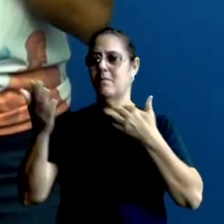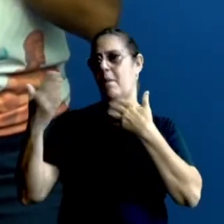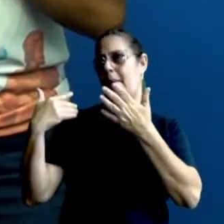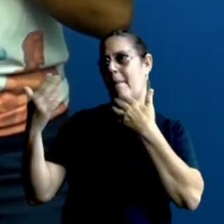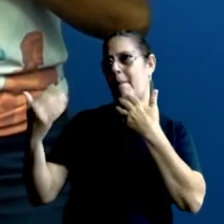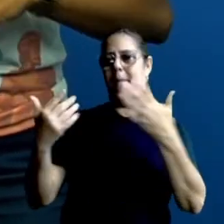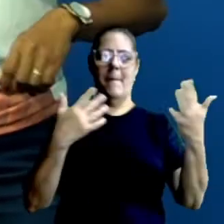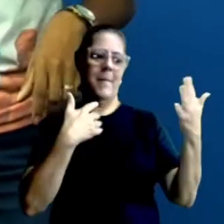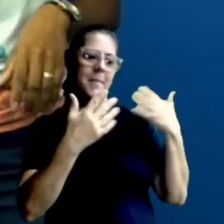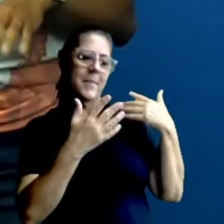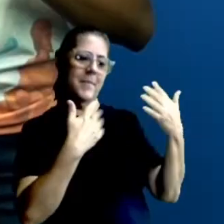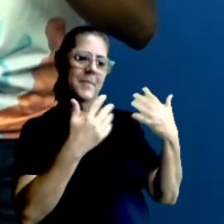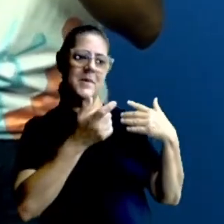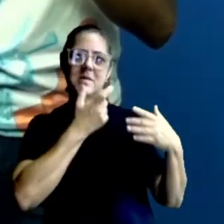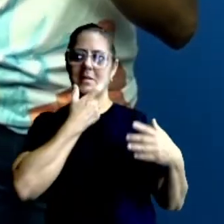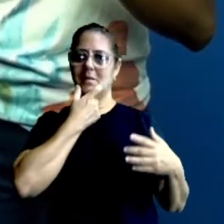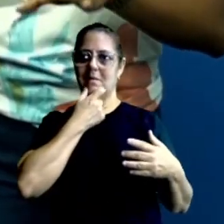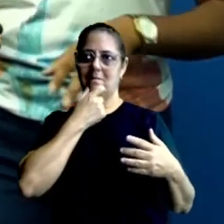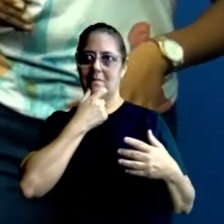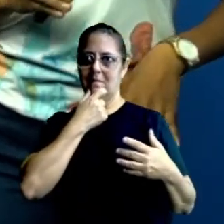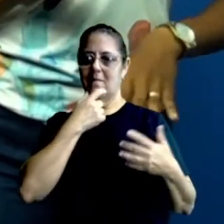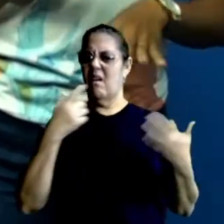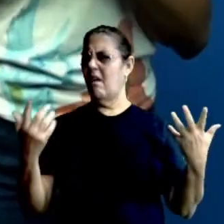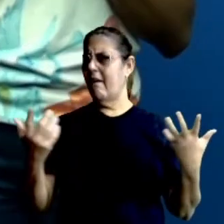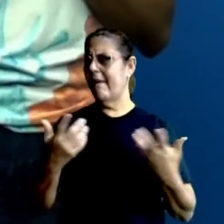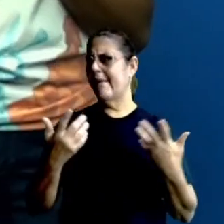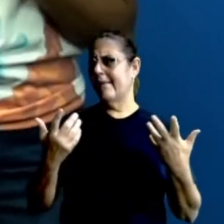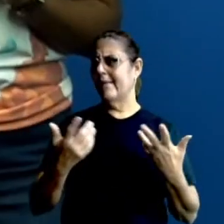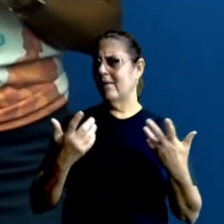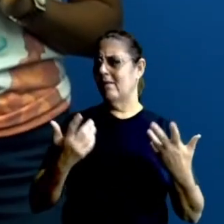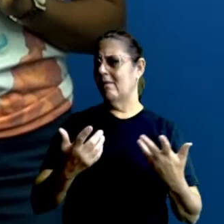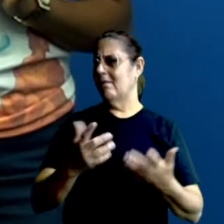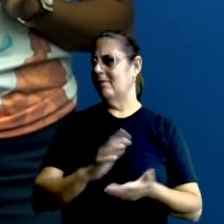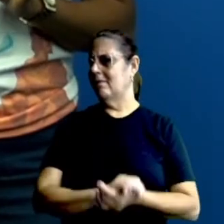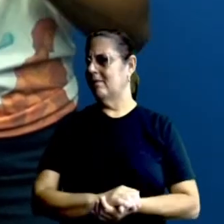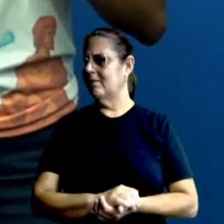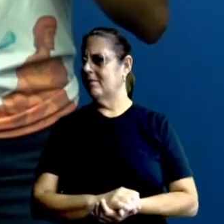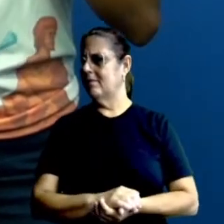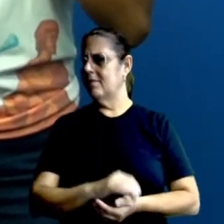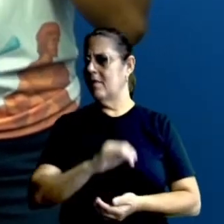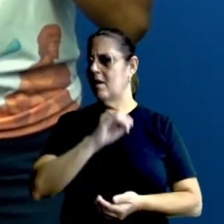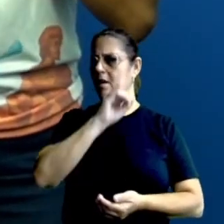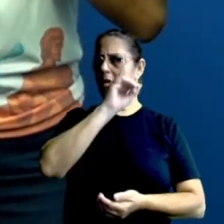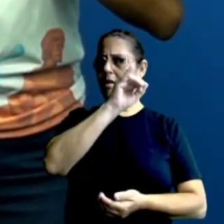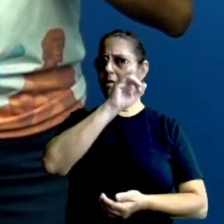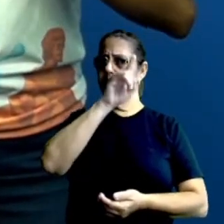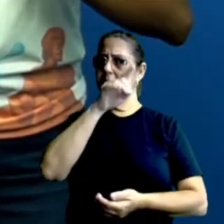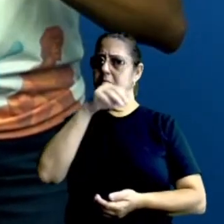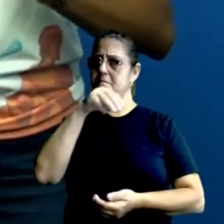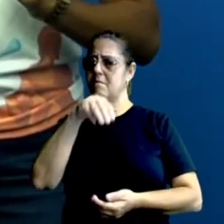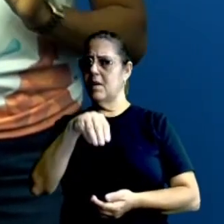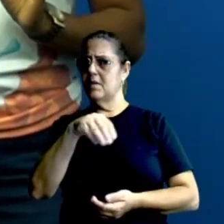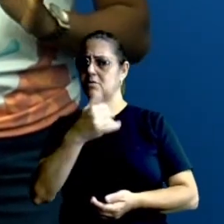até fora da sala de aula e agora vamos saber outra esse Desculpa eu não entendi